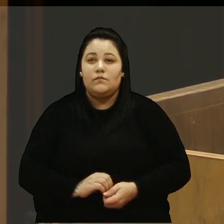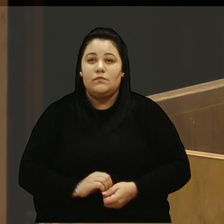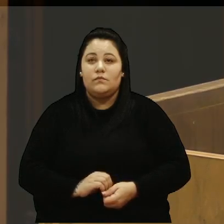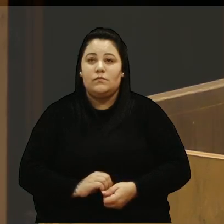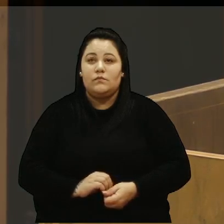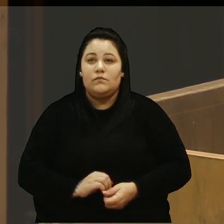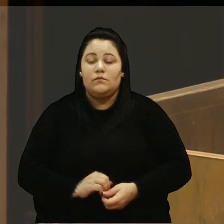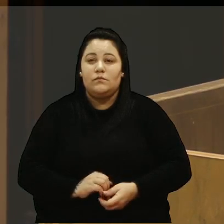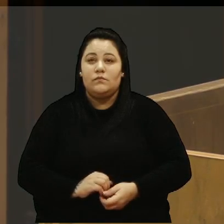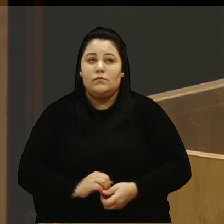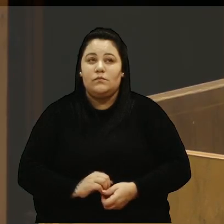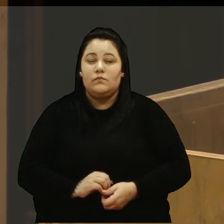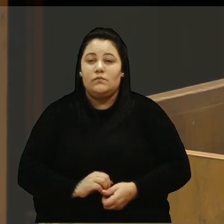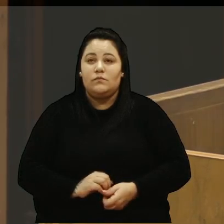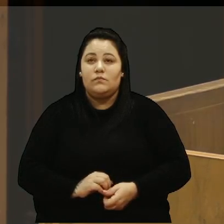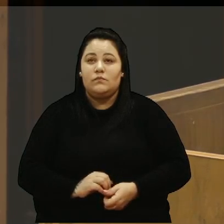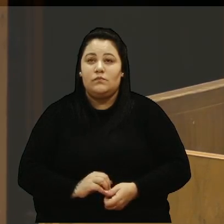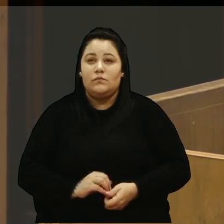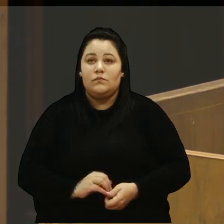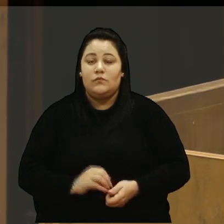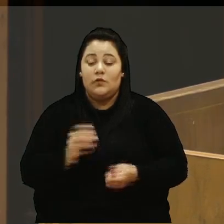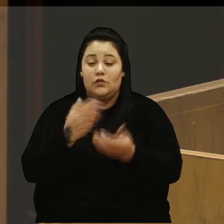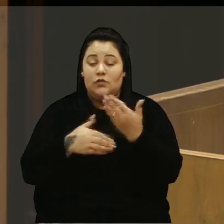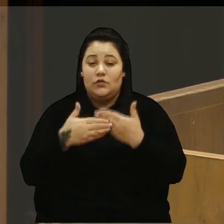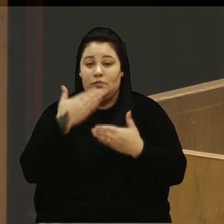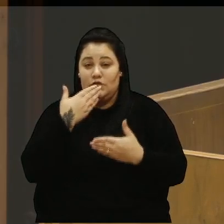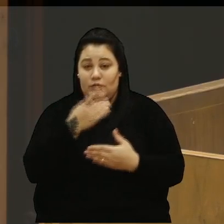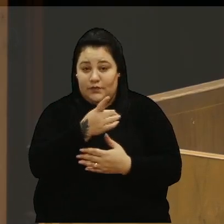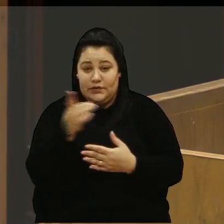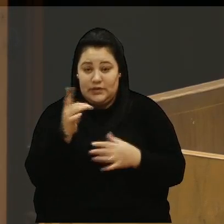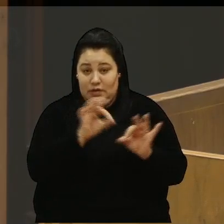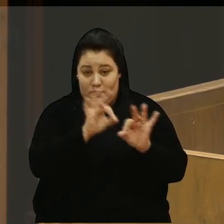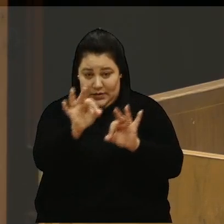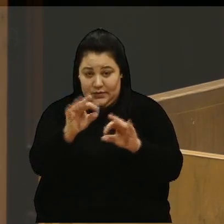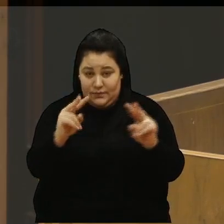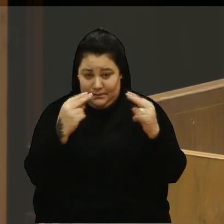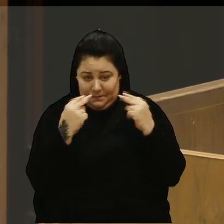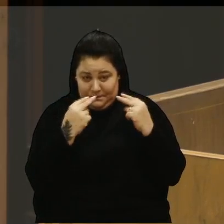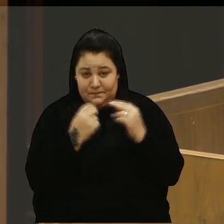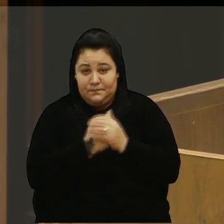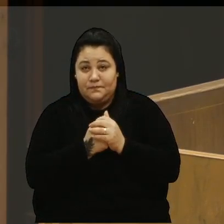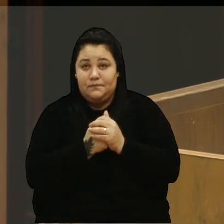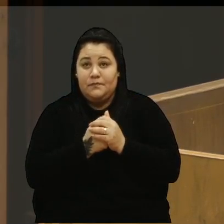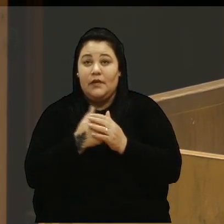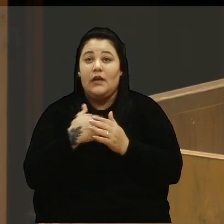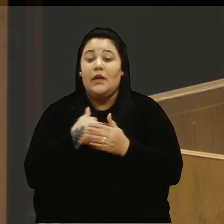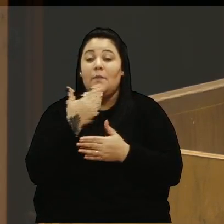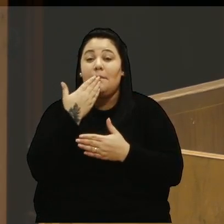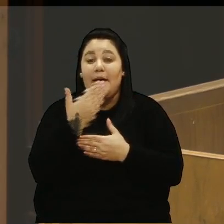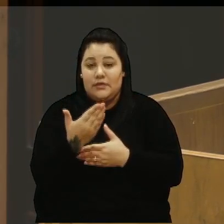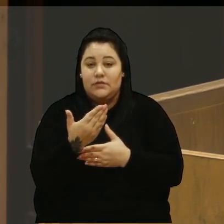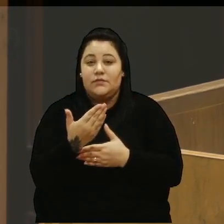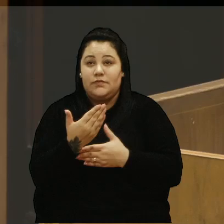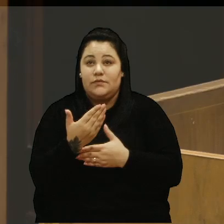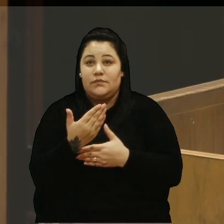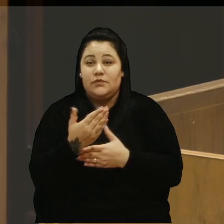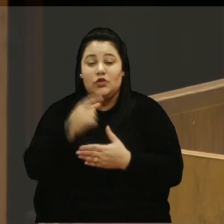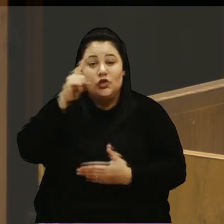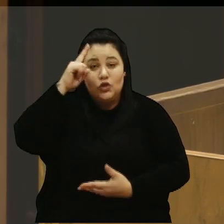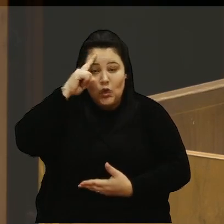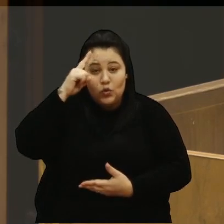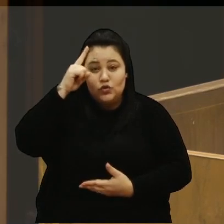Aqui, todas as solicitações, para você que está assistindo, eu solicito